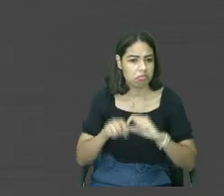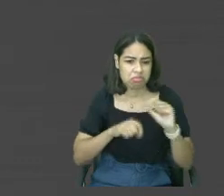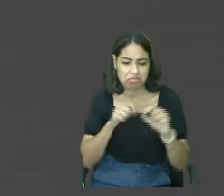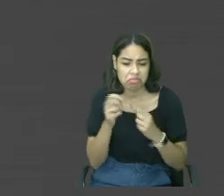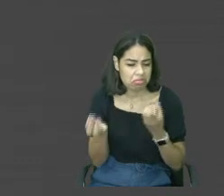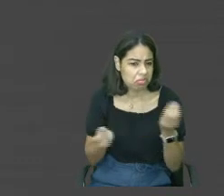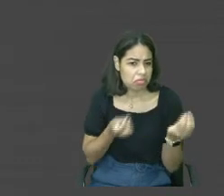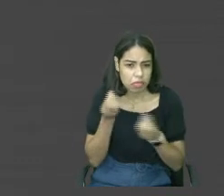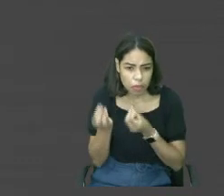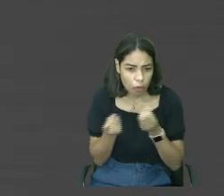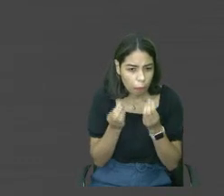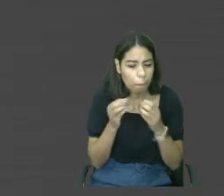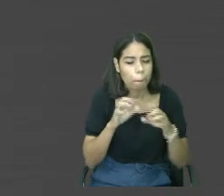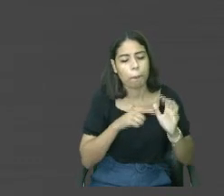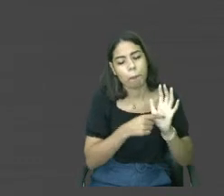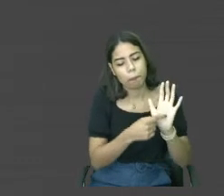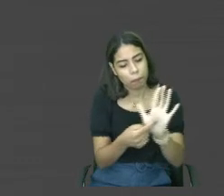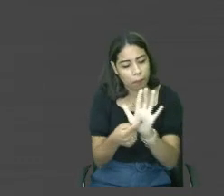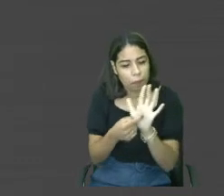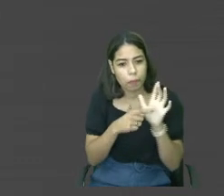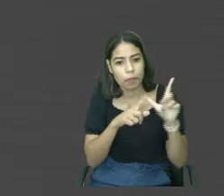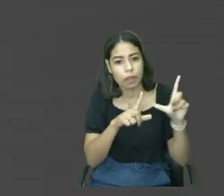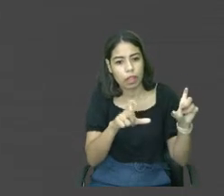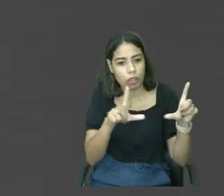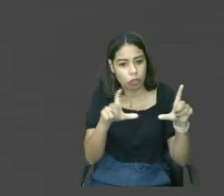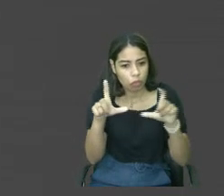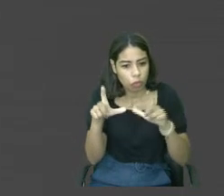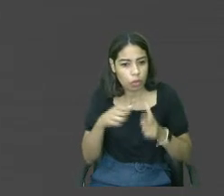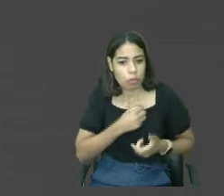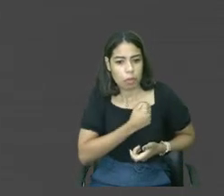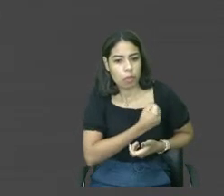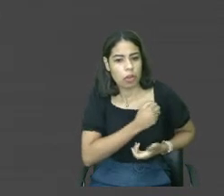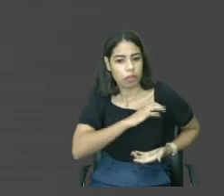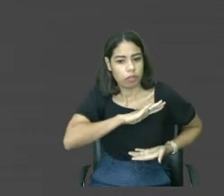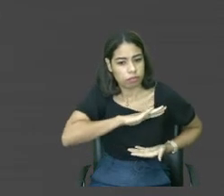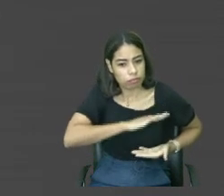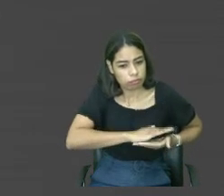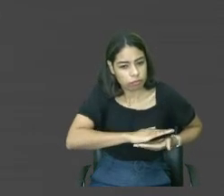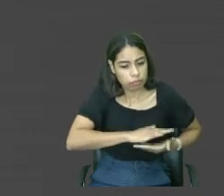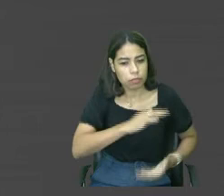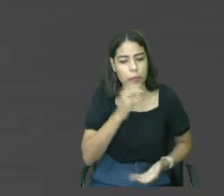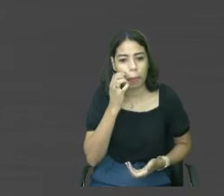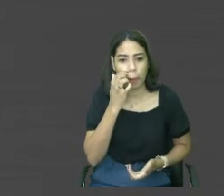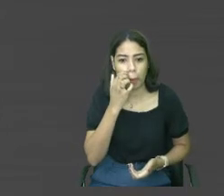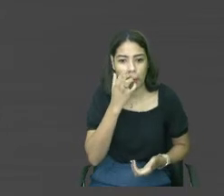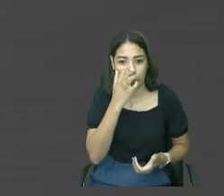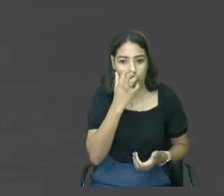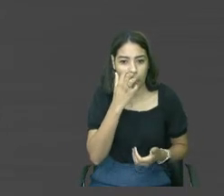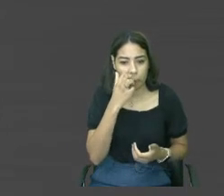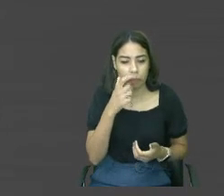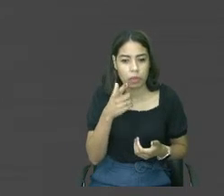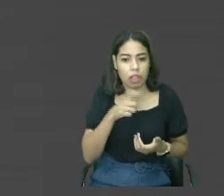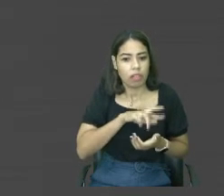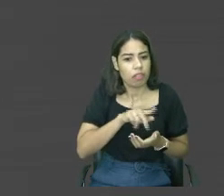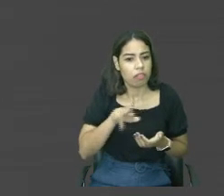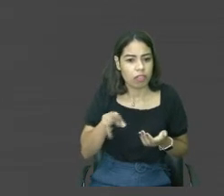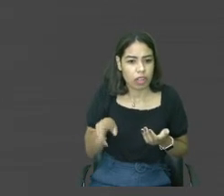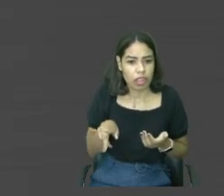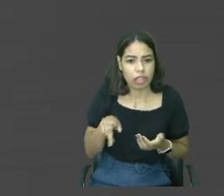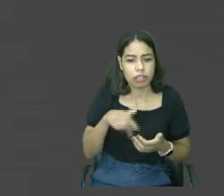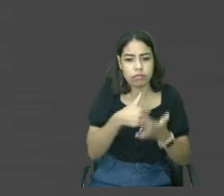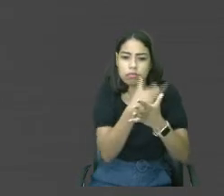né? A carreta de mamografia, né? O festival de grafite, né, em conjunto com a Secretaria